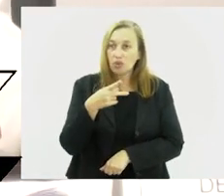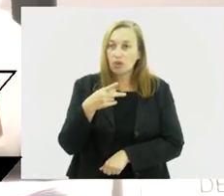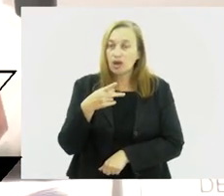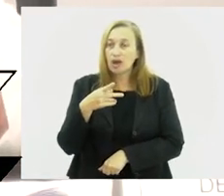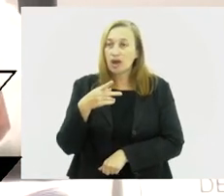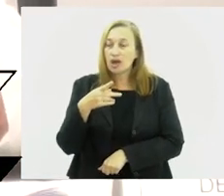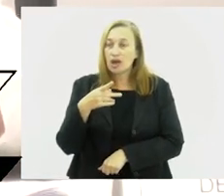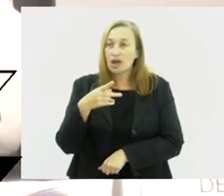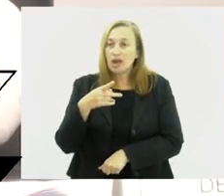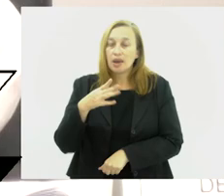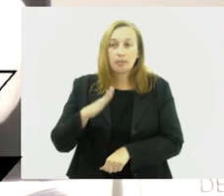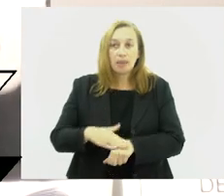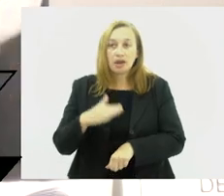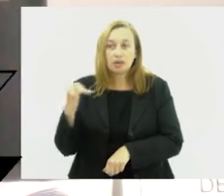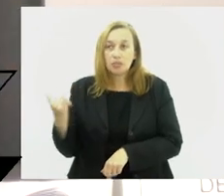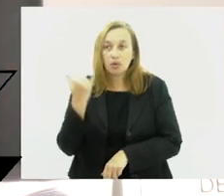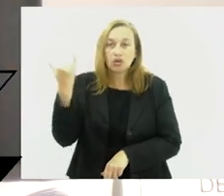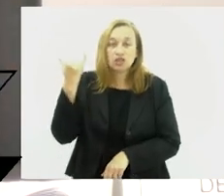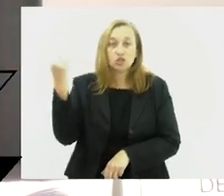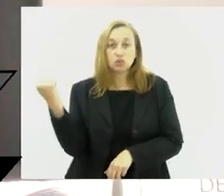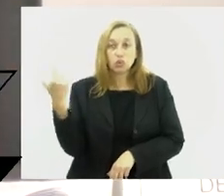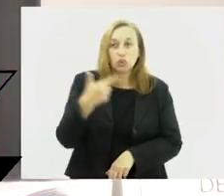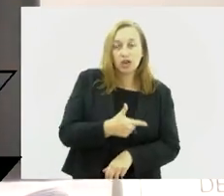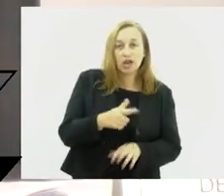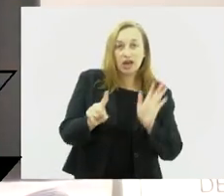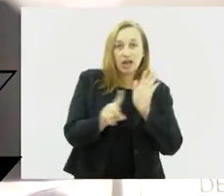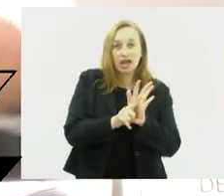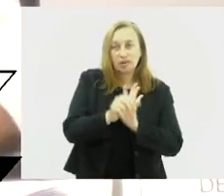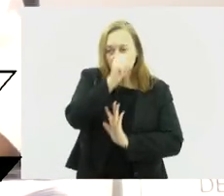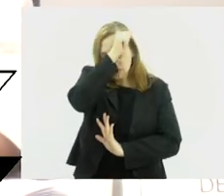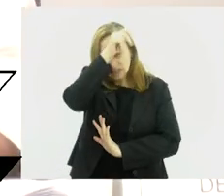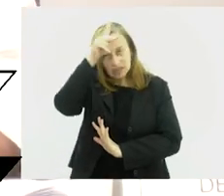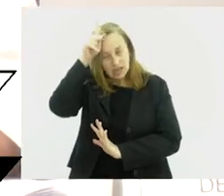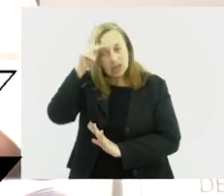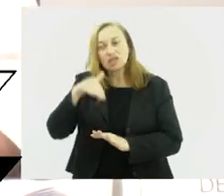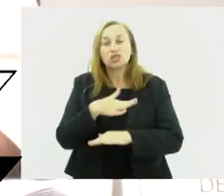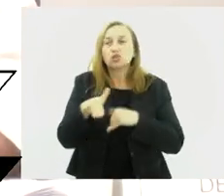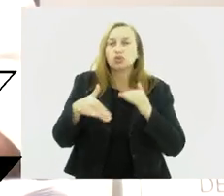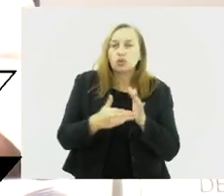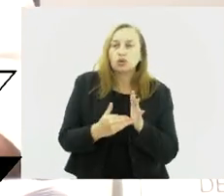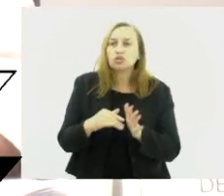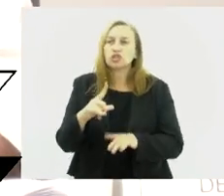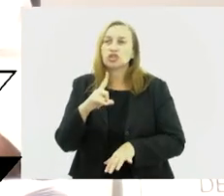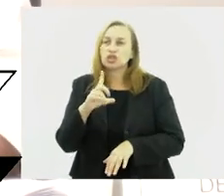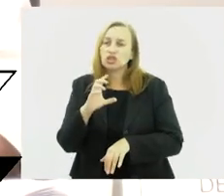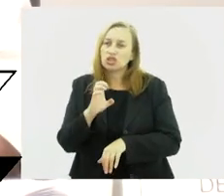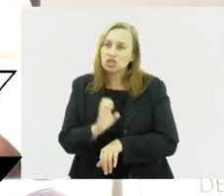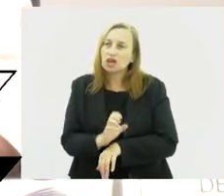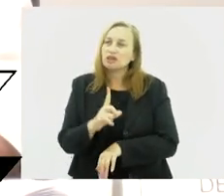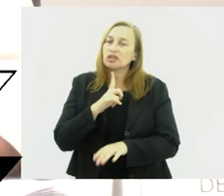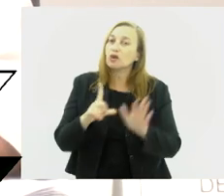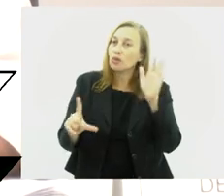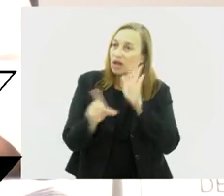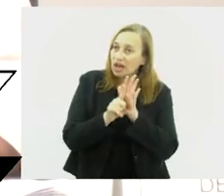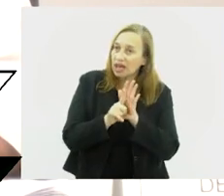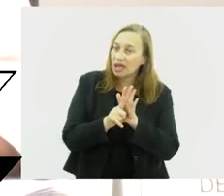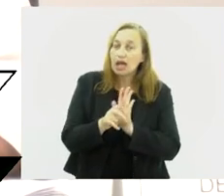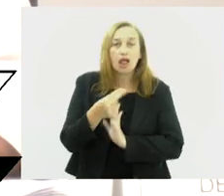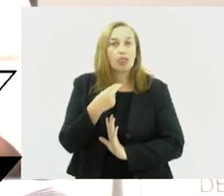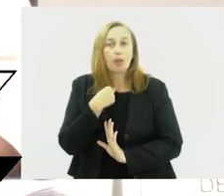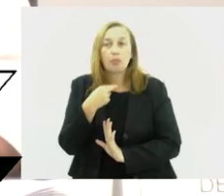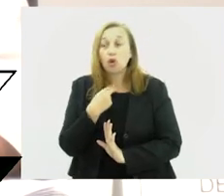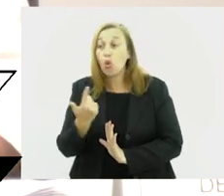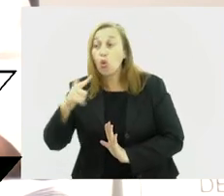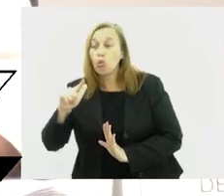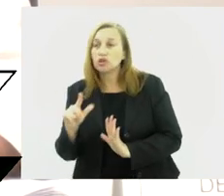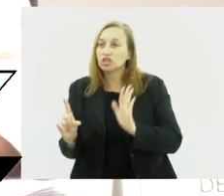Então, se existe uma lei de todo o Estado que tem uma vedação, não pode, inclusive outras